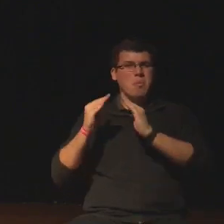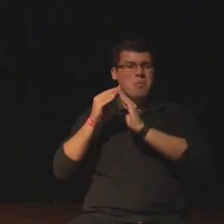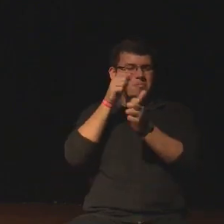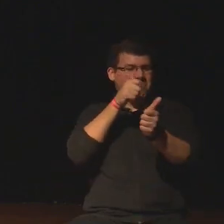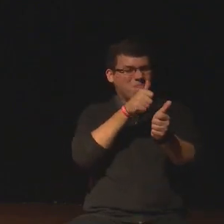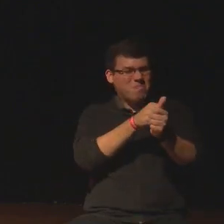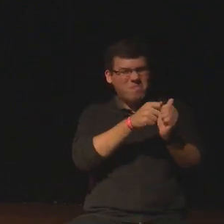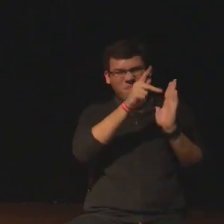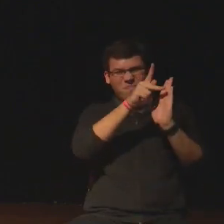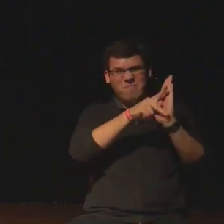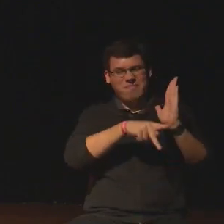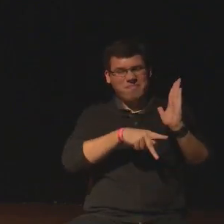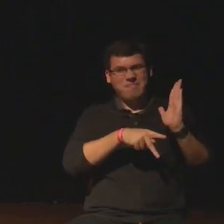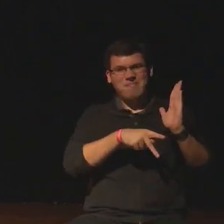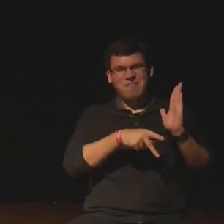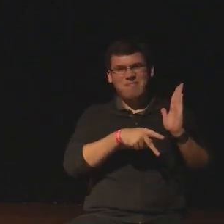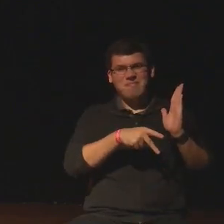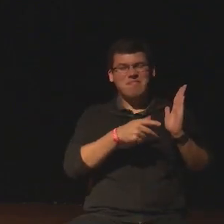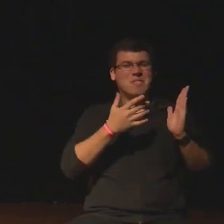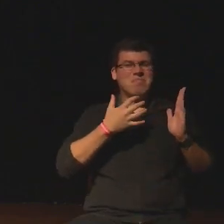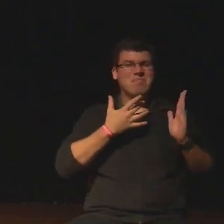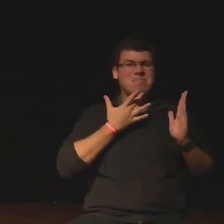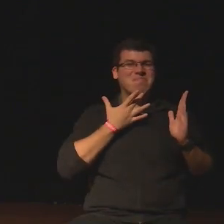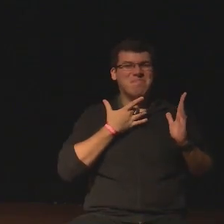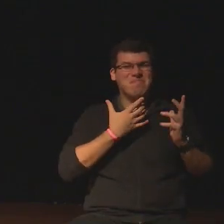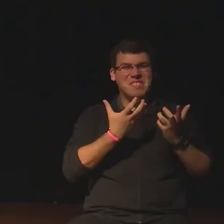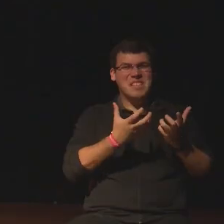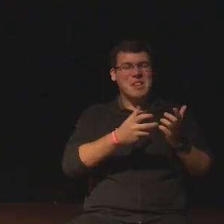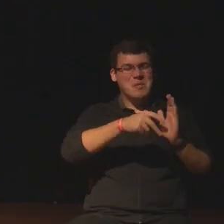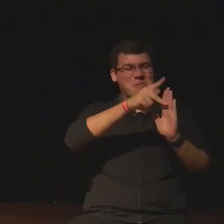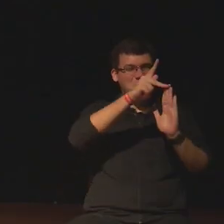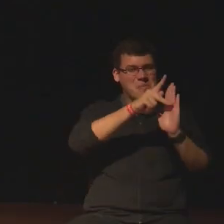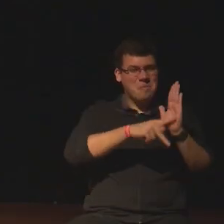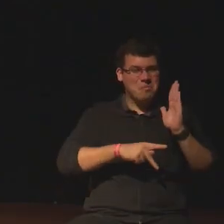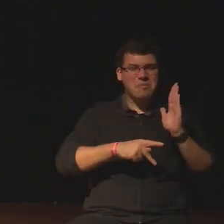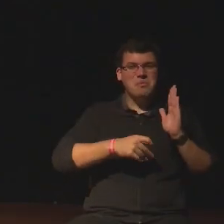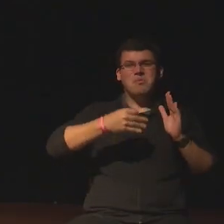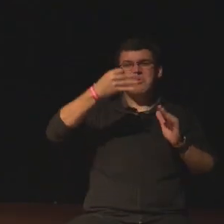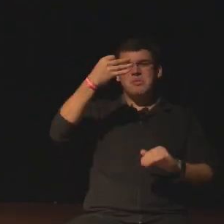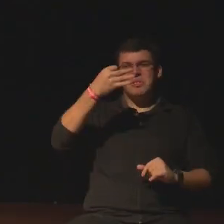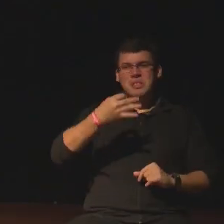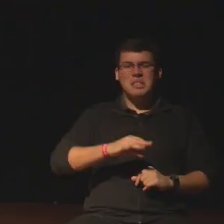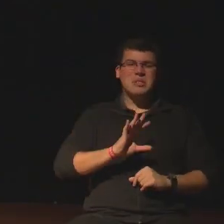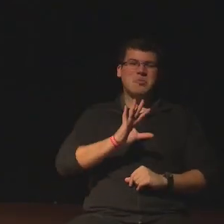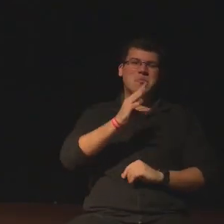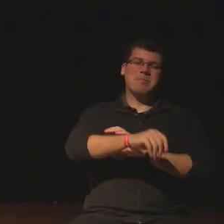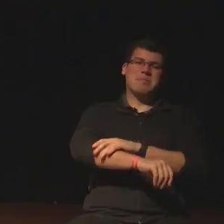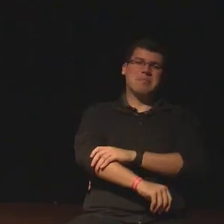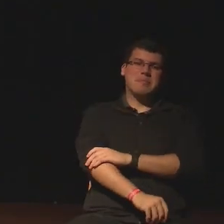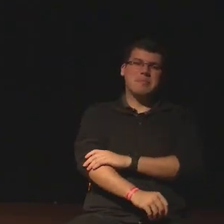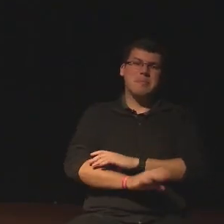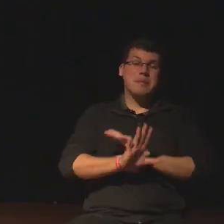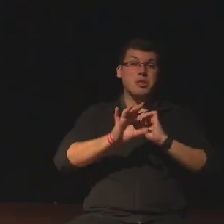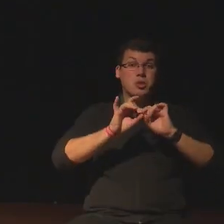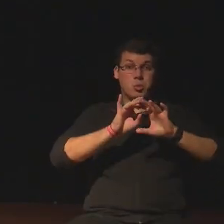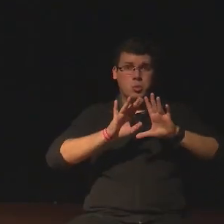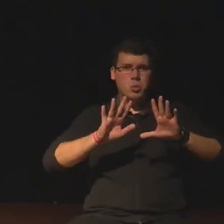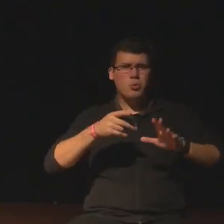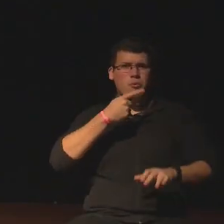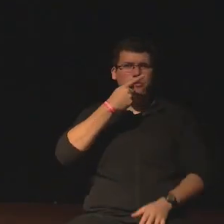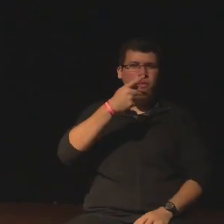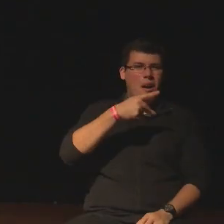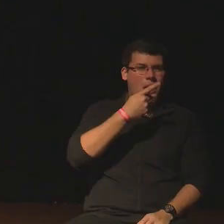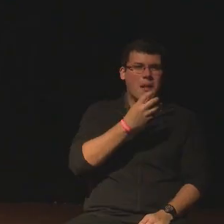que ele se viabilize. Mas eu não vim aqui só para reconhecer as virtudes dele. Eu queria fazer